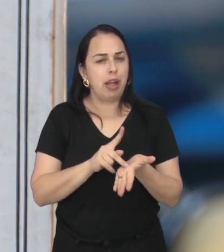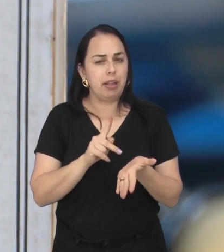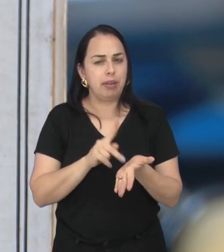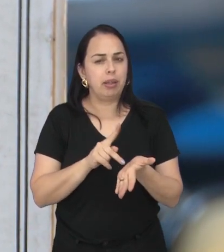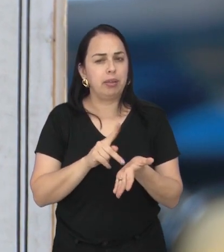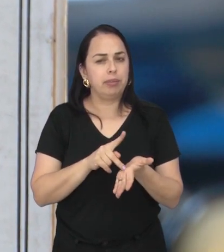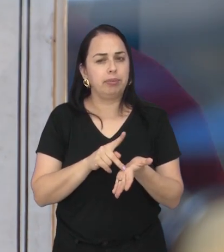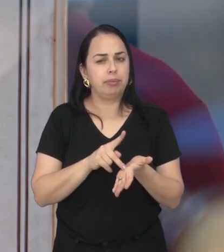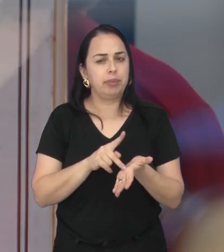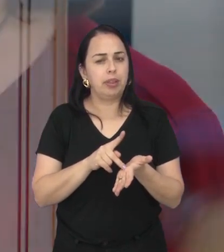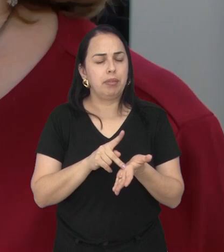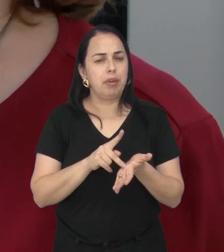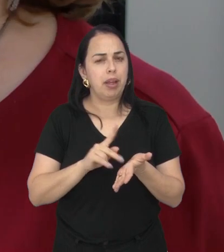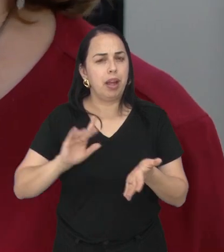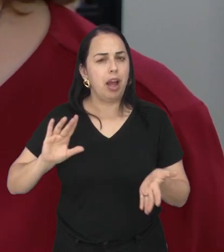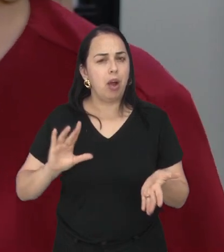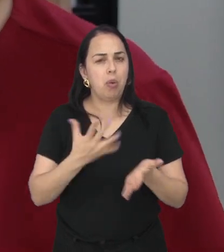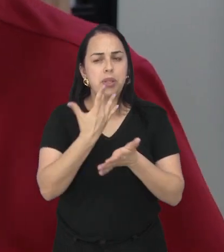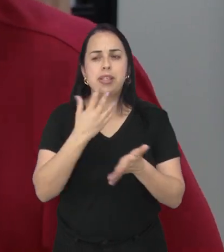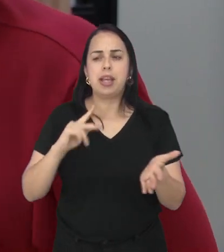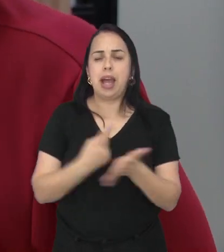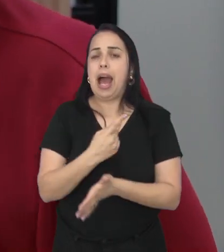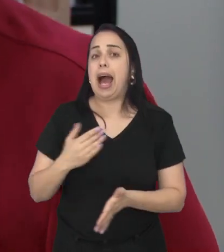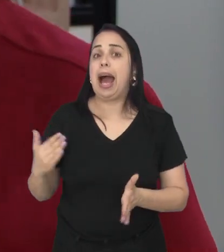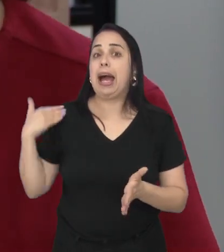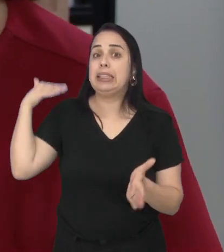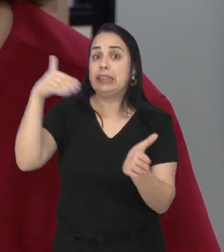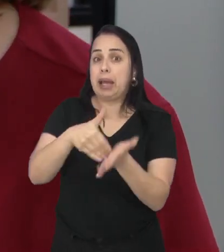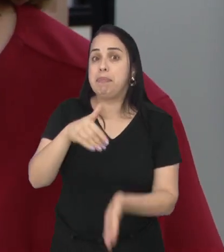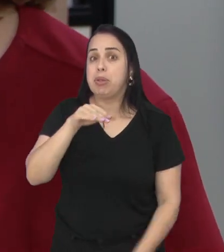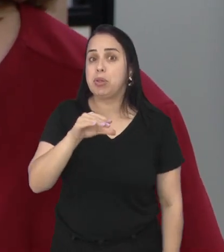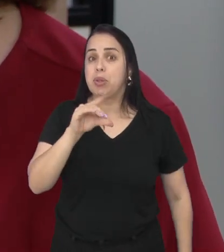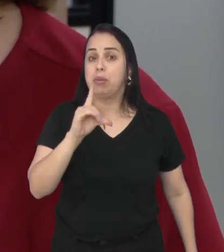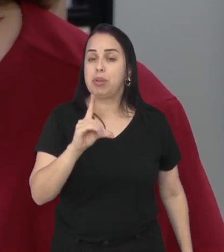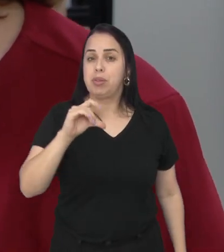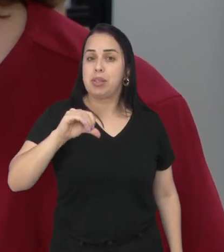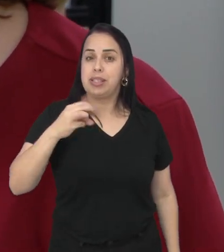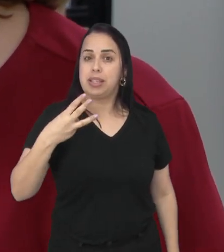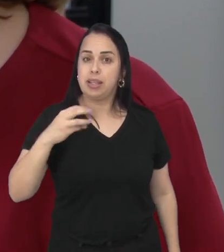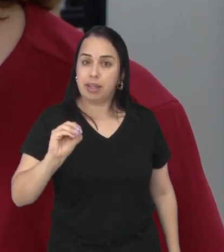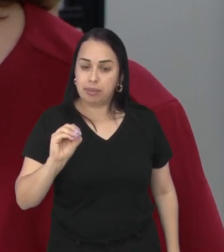vai ser, na verdade, ela vai existir até 1930 e ela vai...